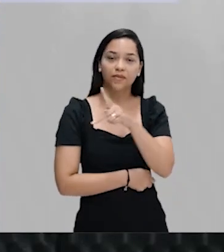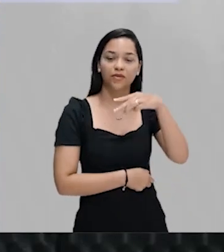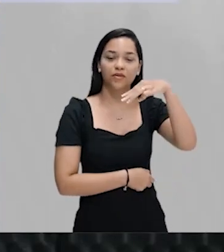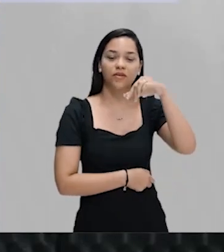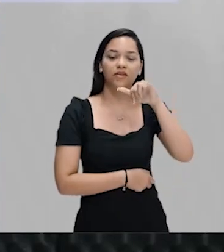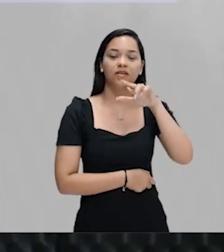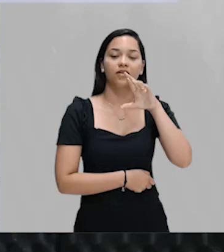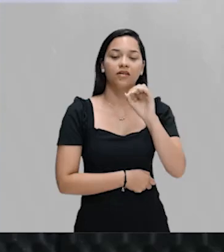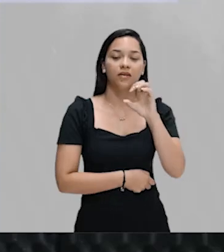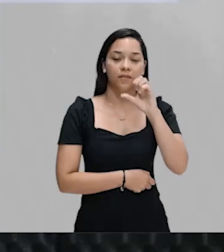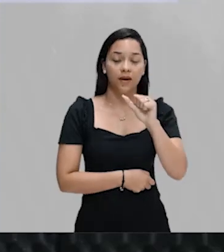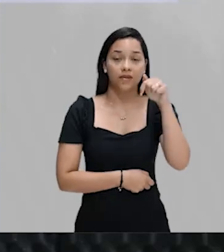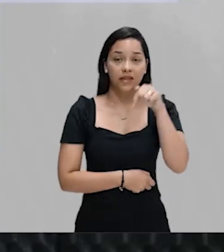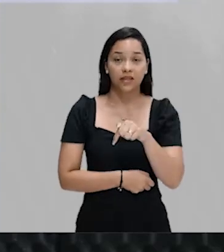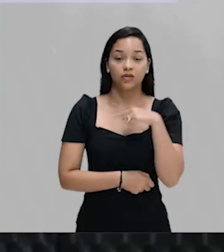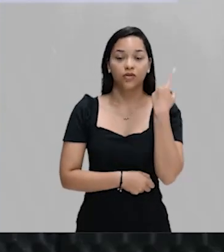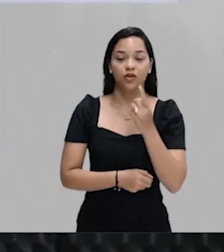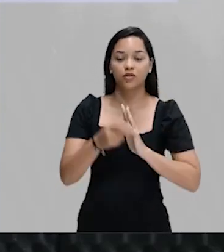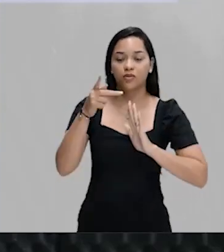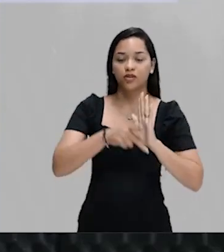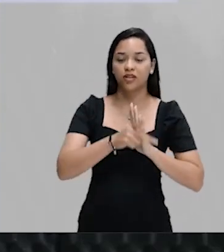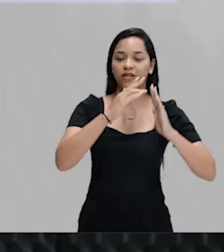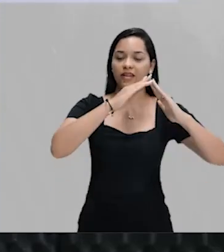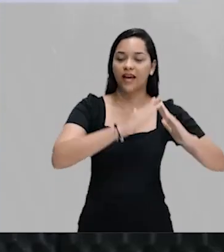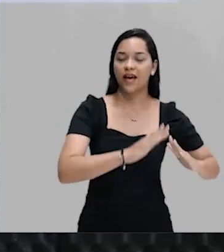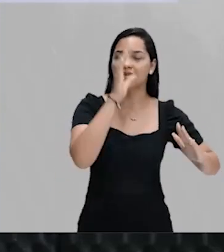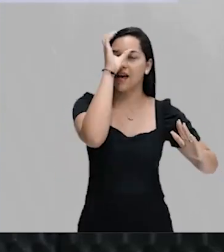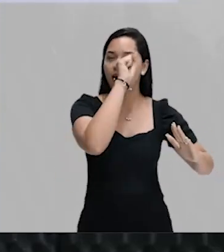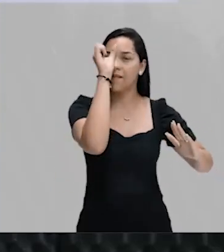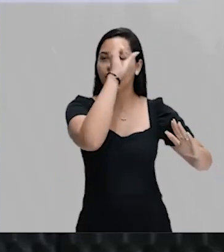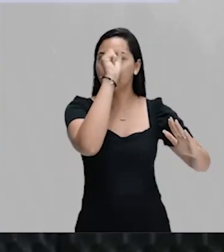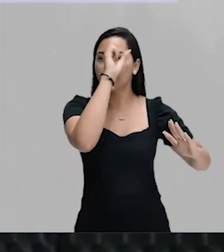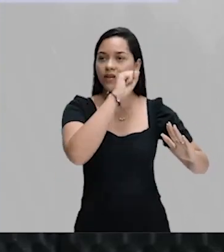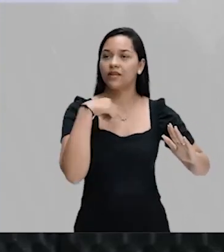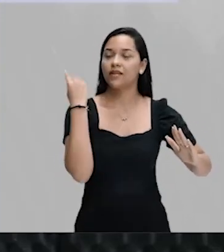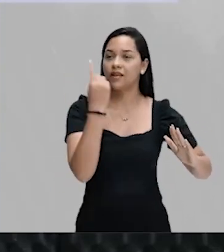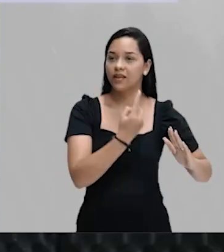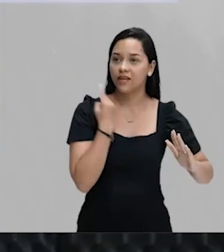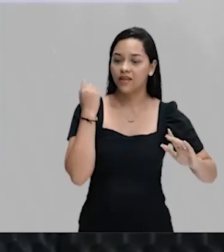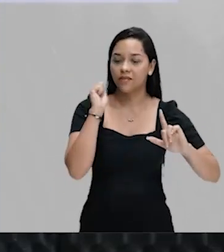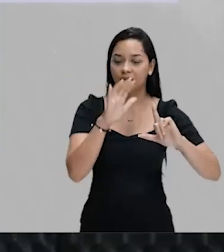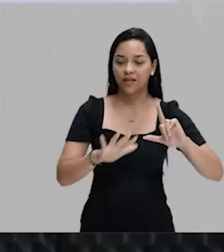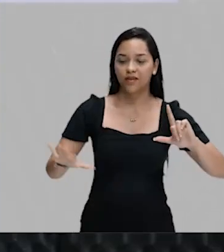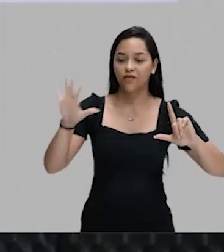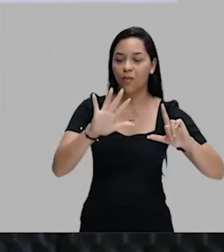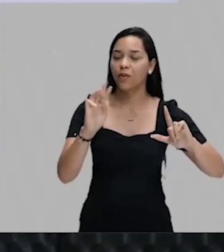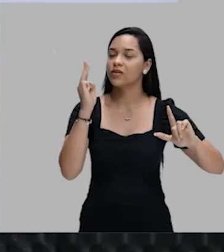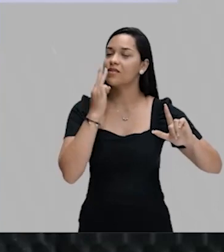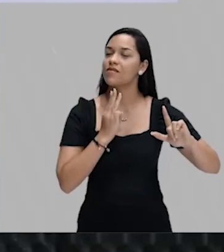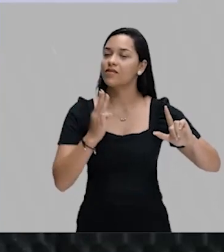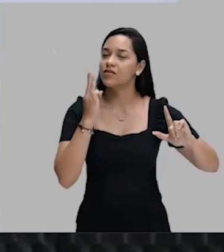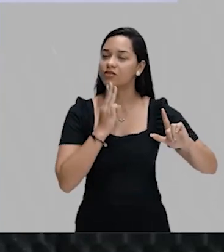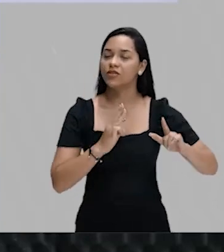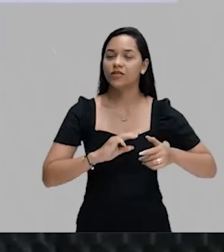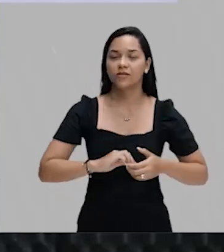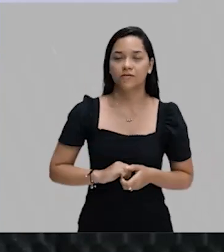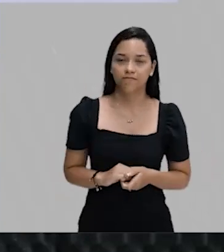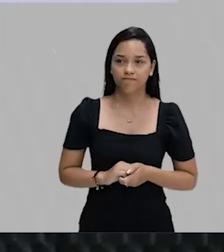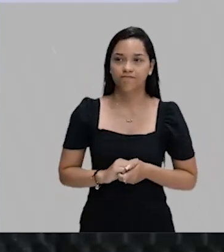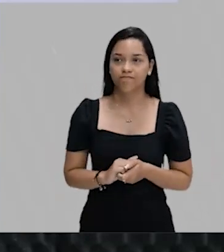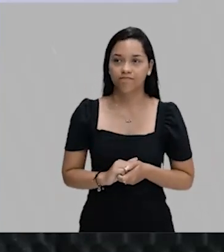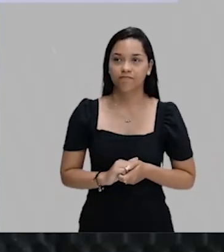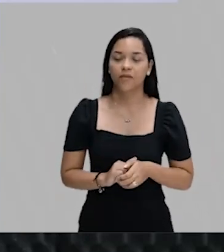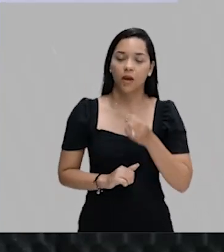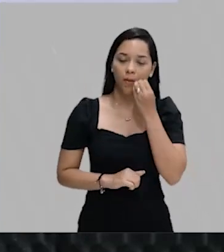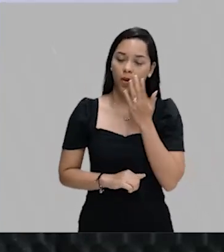Professor Marcos Cunha na área para o nosso projeto Fique em Casa Aprendendo da nossa plataforma Gonçalves Dias. Galera, sempre